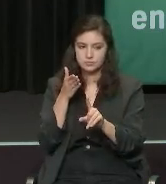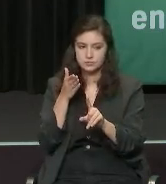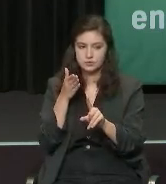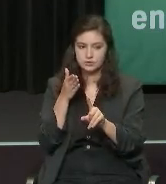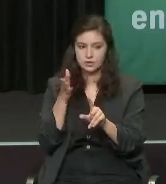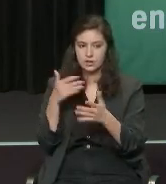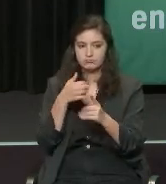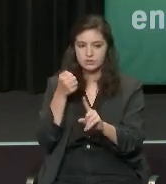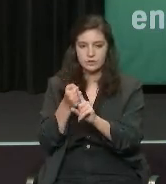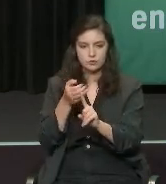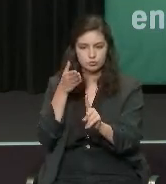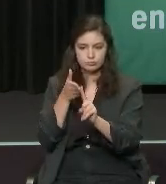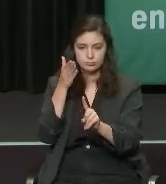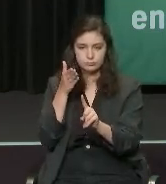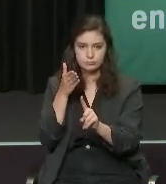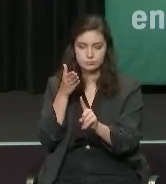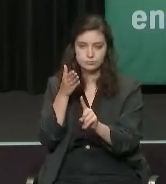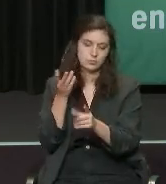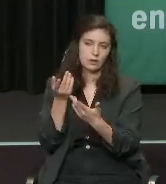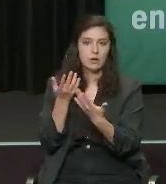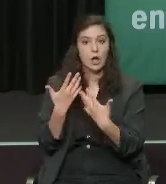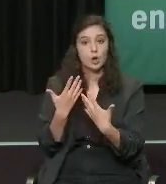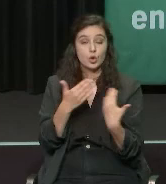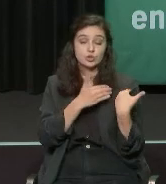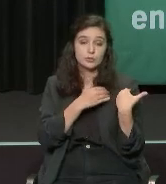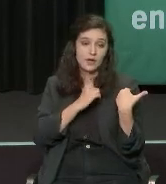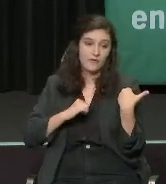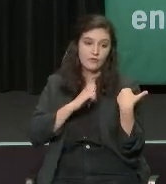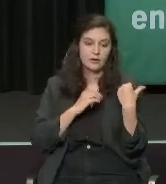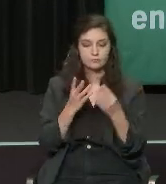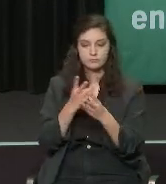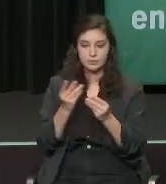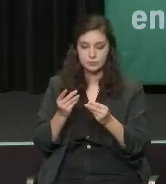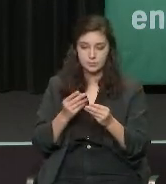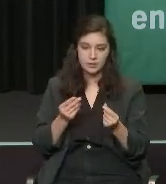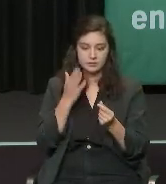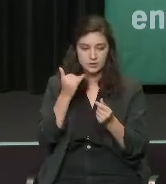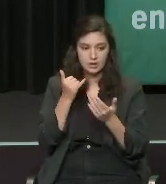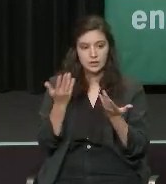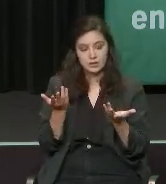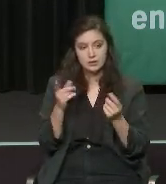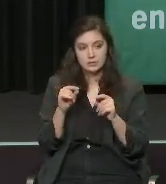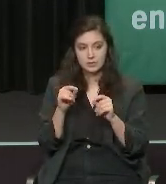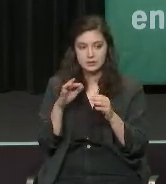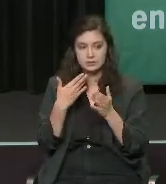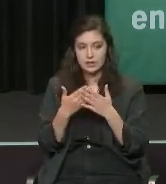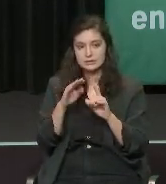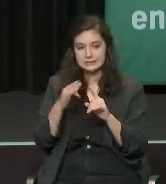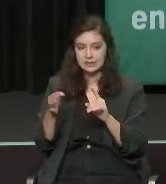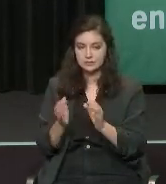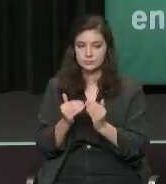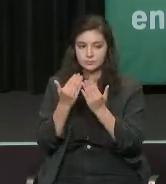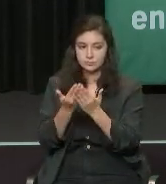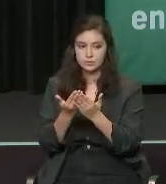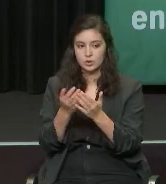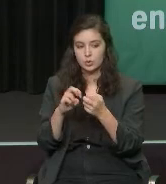desafios concretos que cabe-nos a nós agora tentar resolvê-los e tentar fazer com que a ciência também responda a